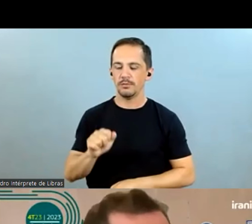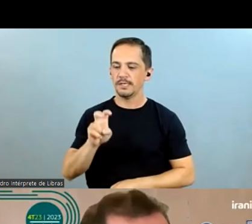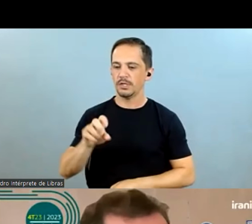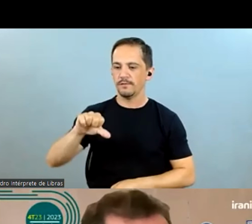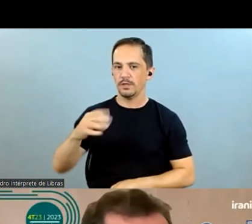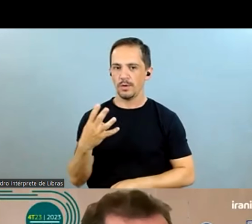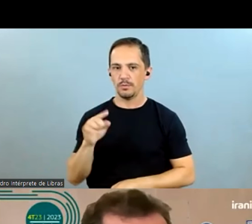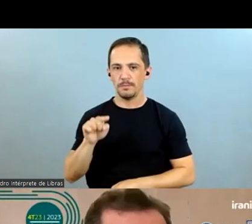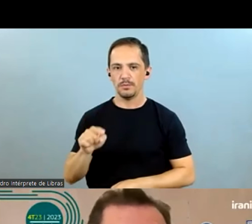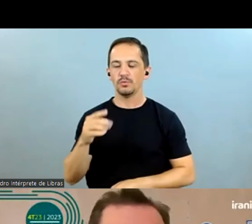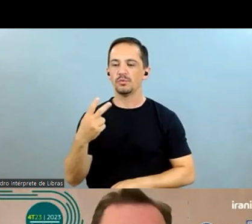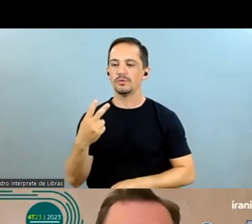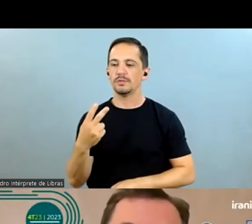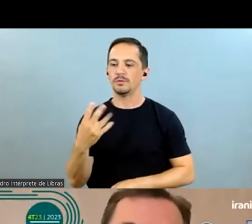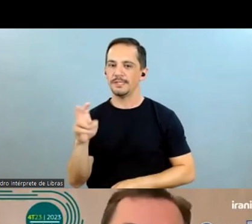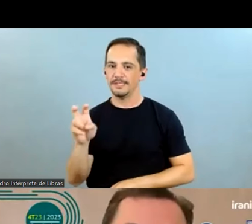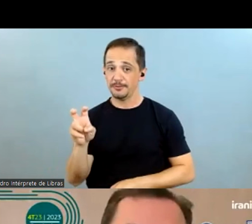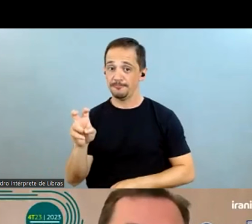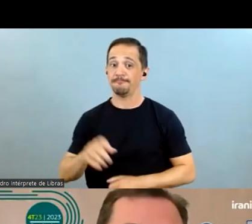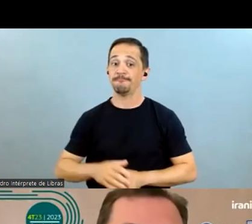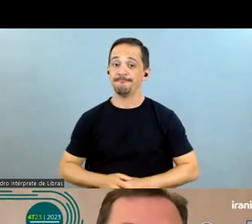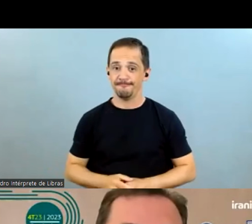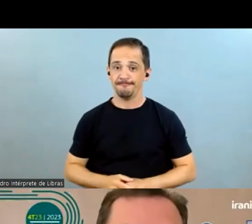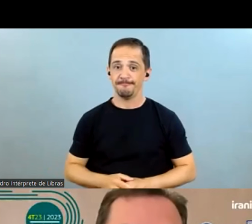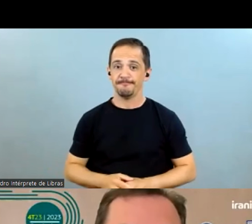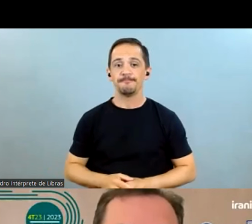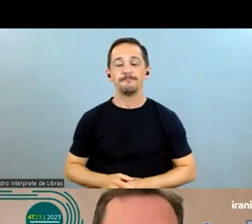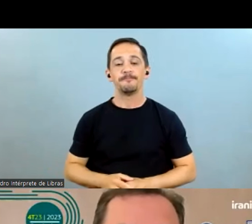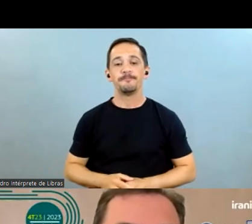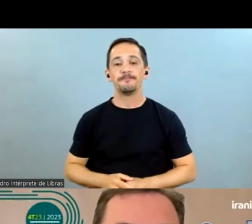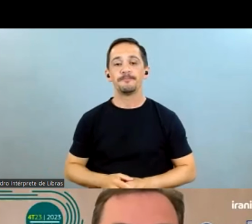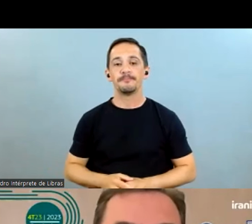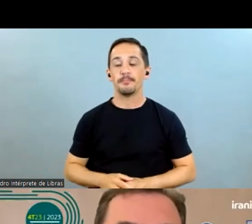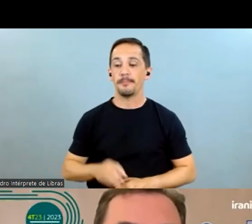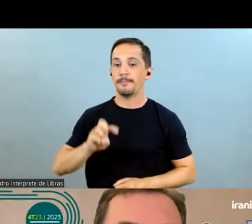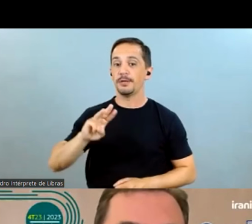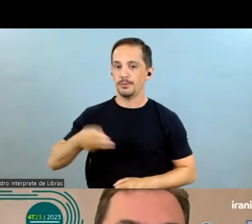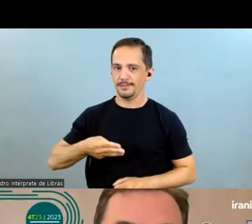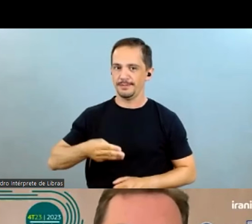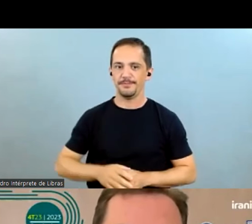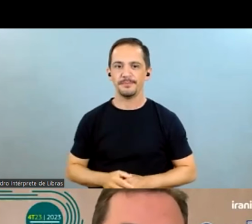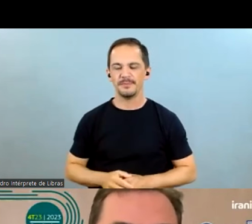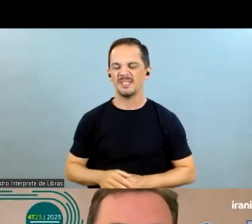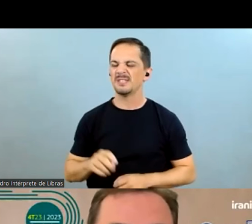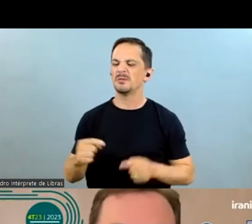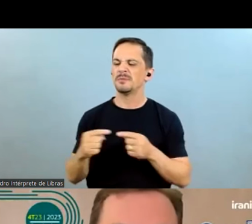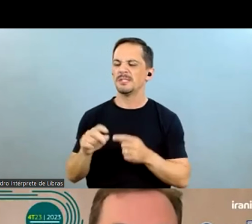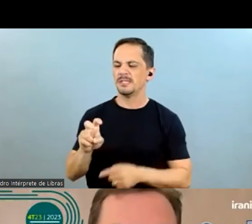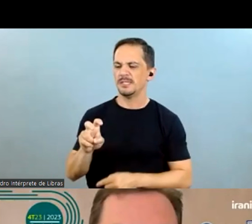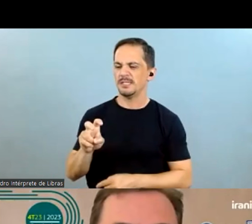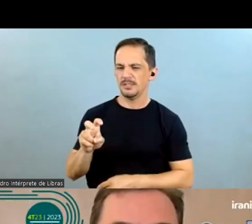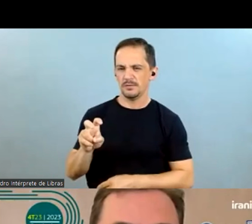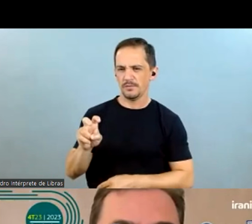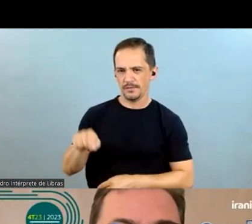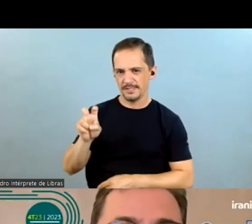54.25 594 mil 245.000 eh esse valor é 55% menor do que nós fizemos em